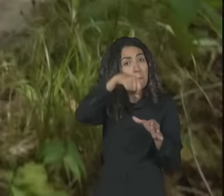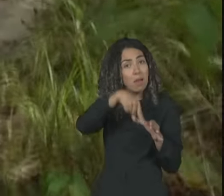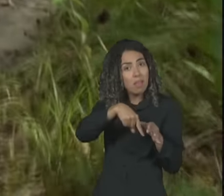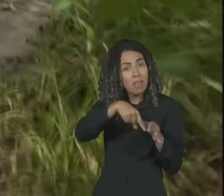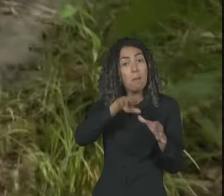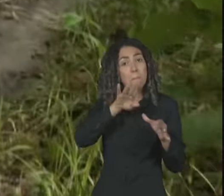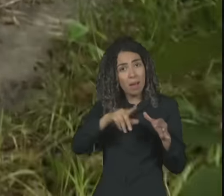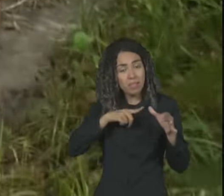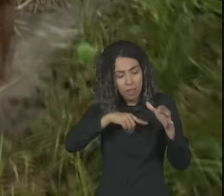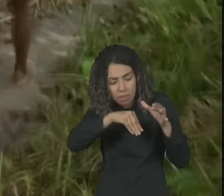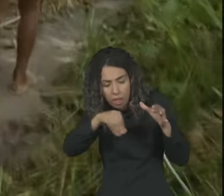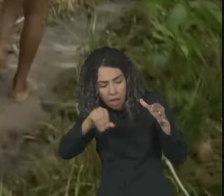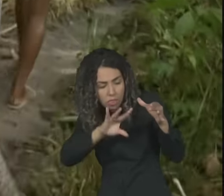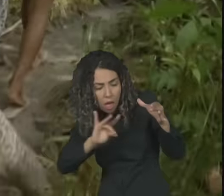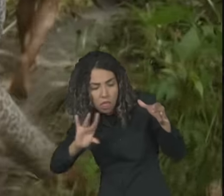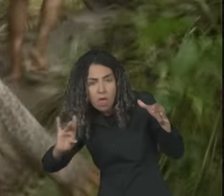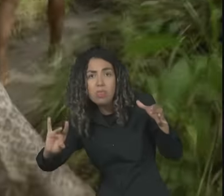alegres.